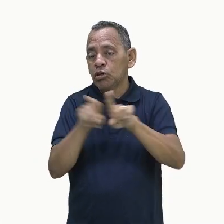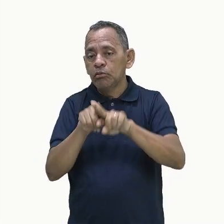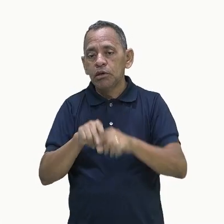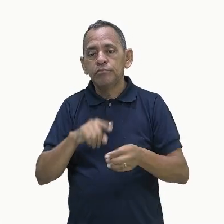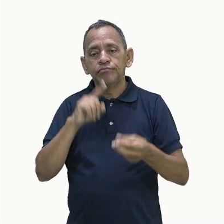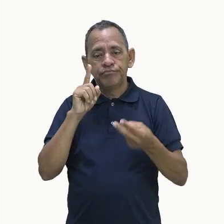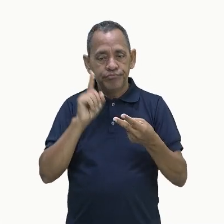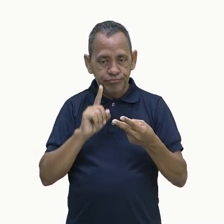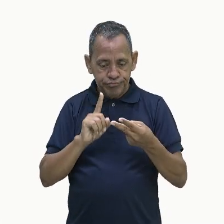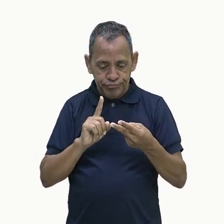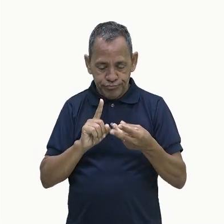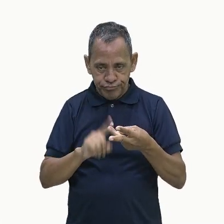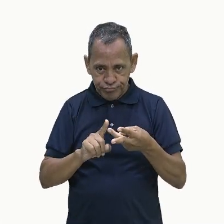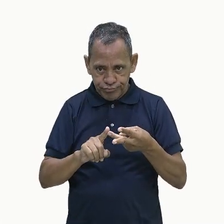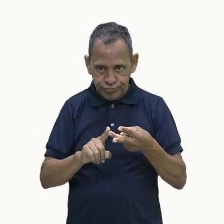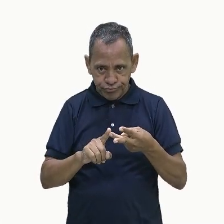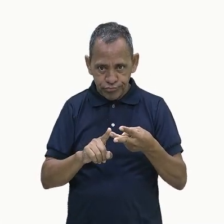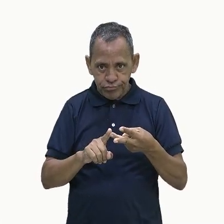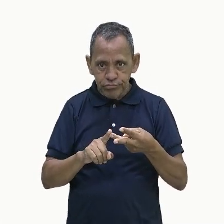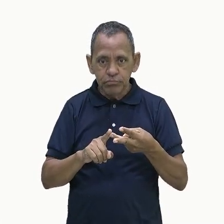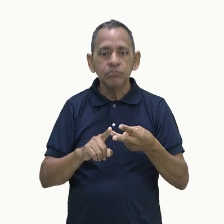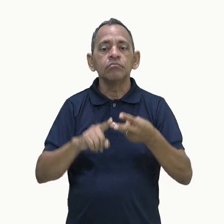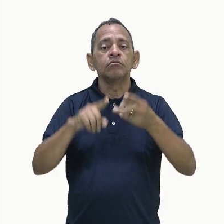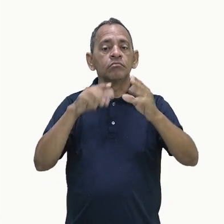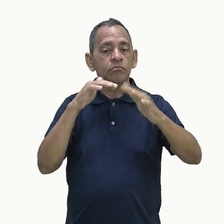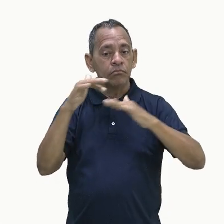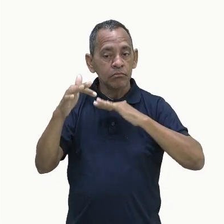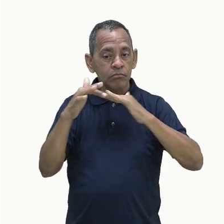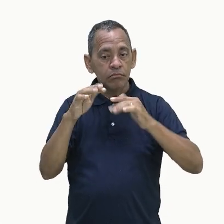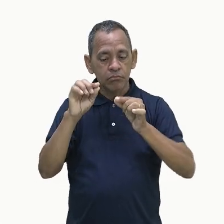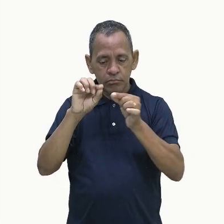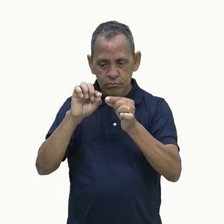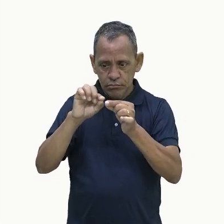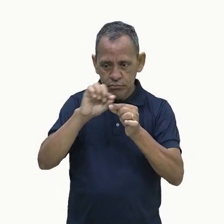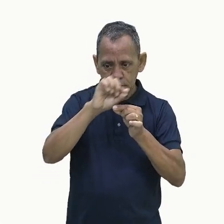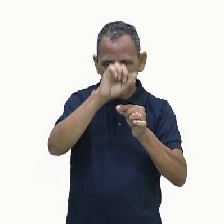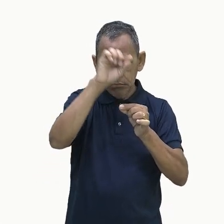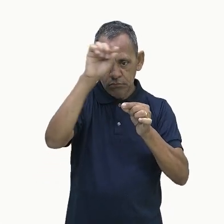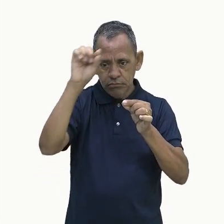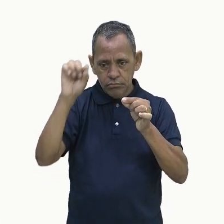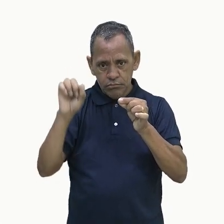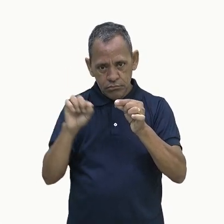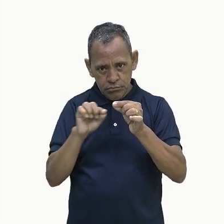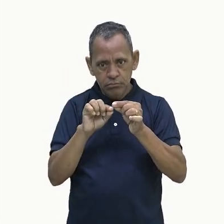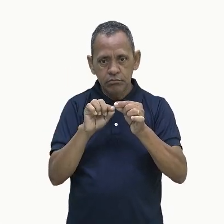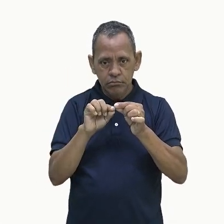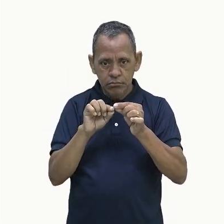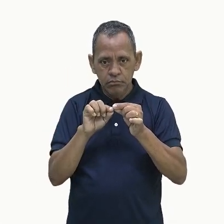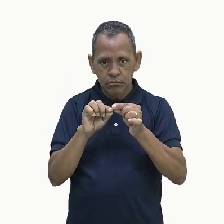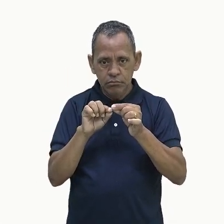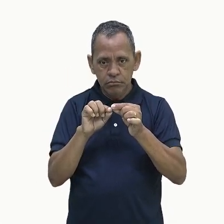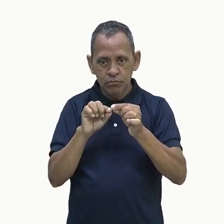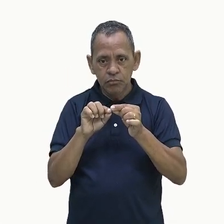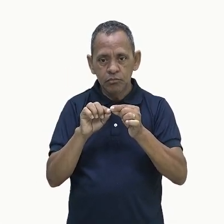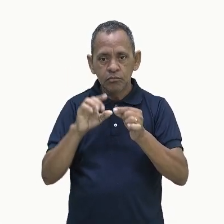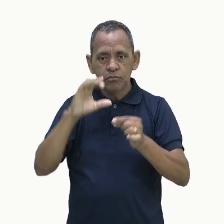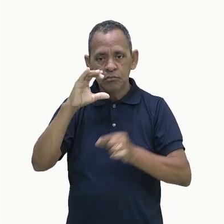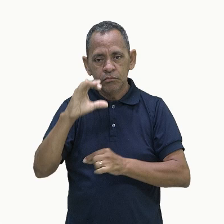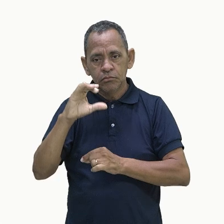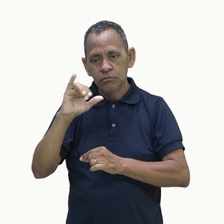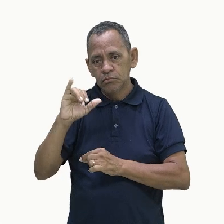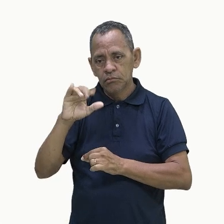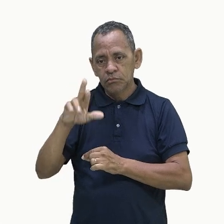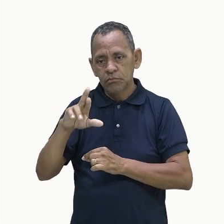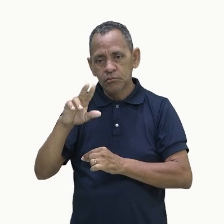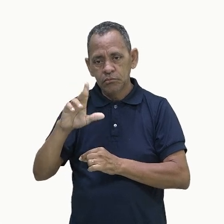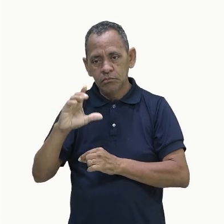aqui, que é conhecido como movimento circular. O nome já está dizendo círculo.